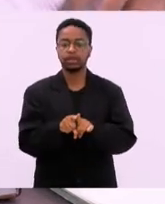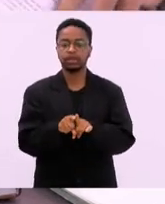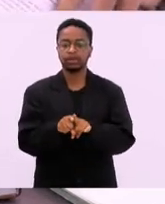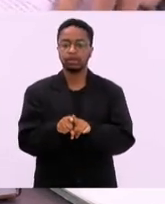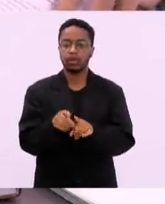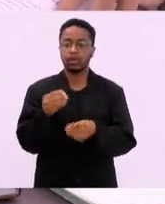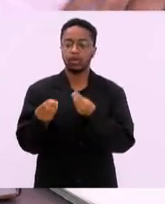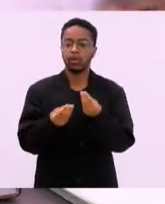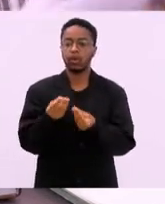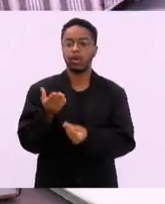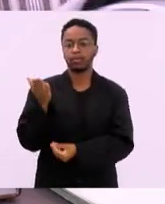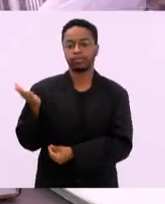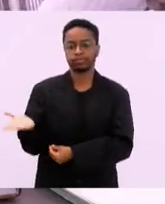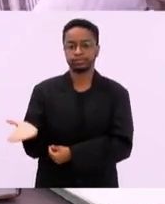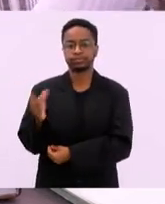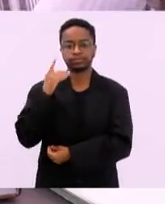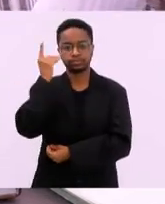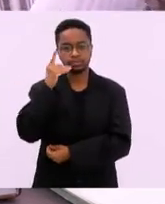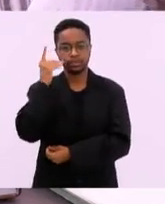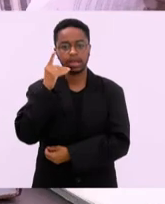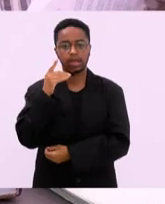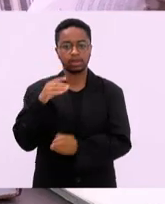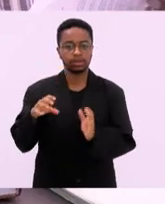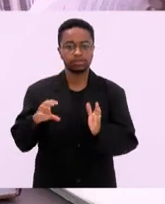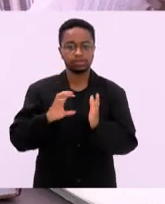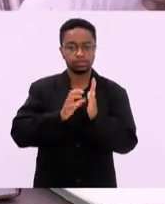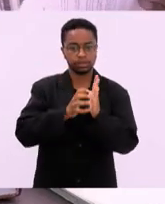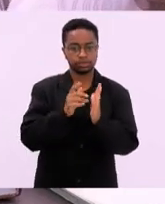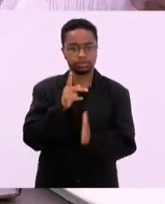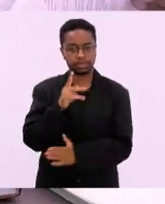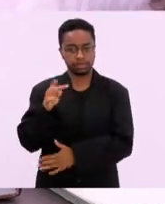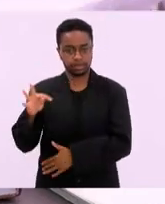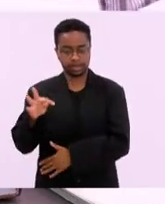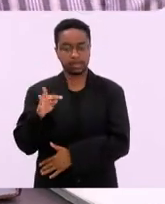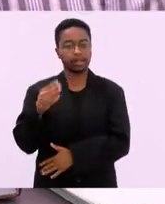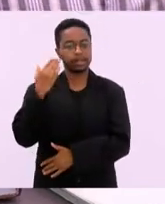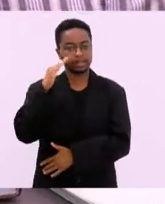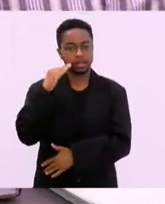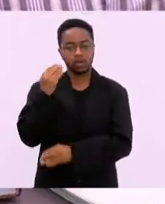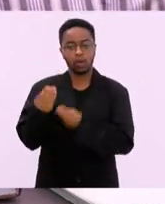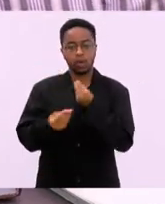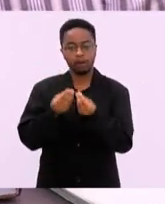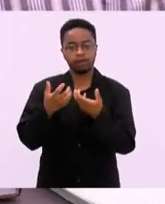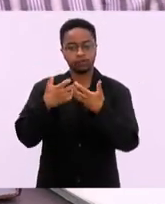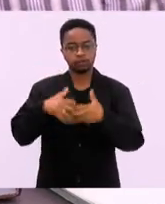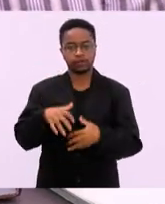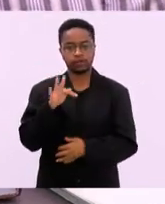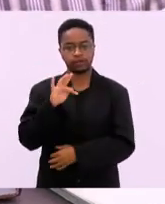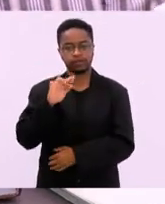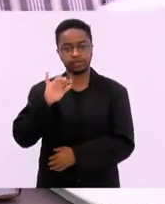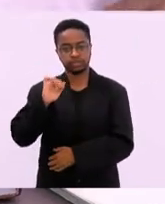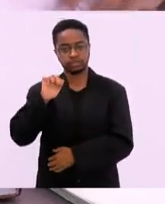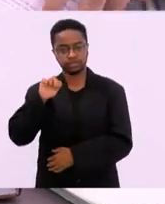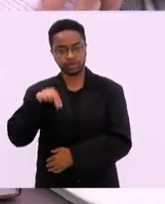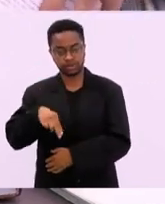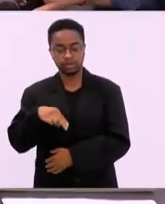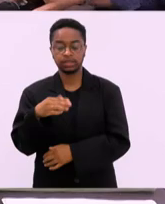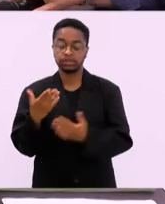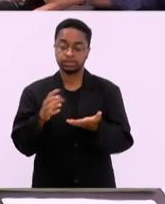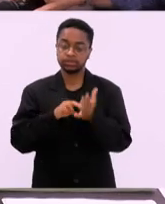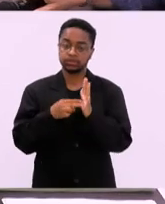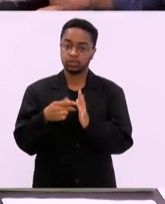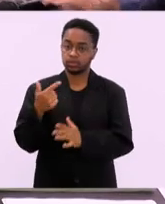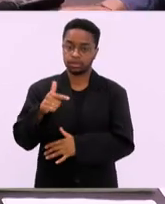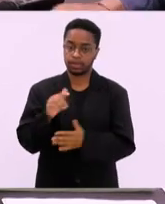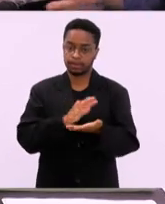consideração da deputada petista com a Firjan, o que mostra a ausência de preconceito. Então, Vossa Excelência afirma que o